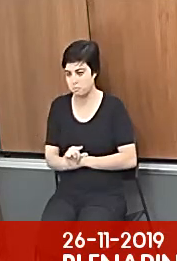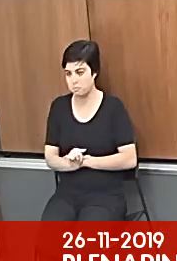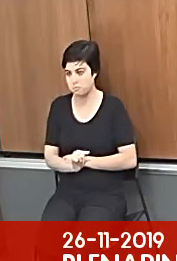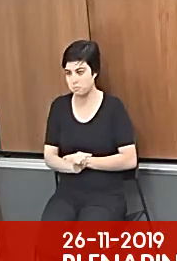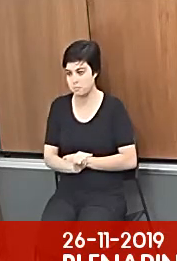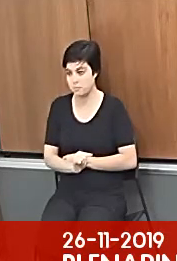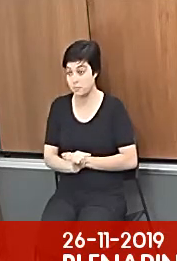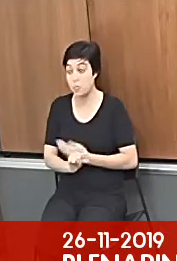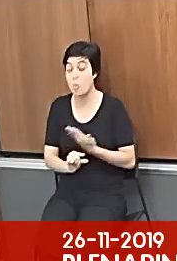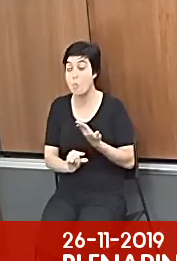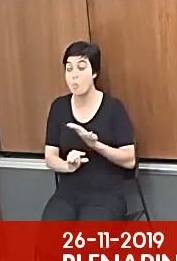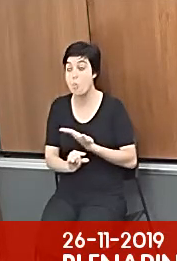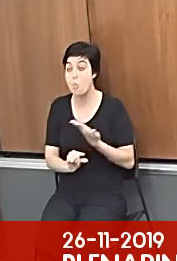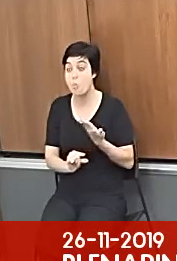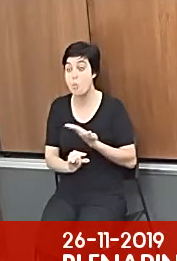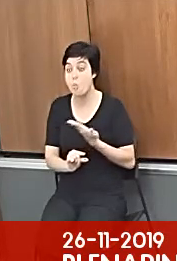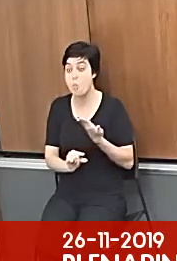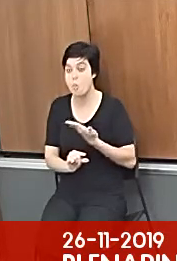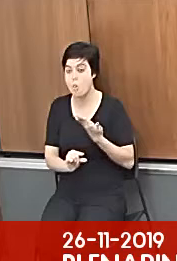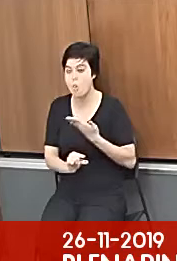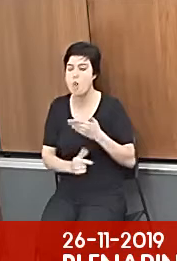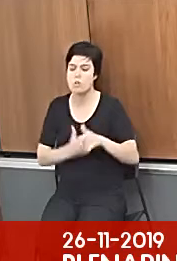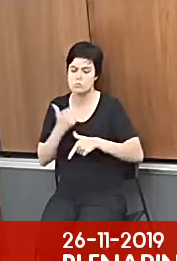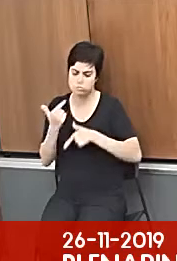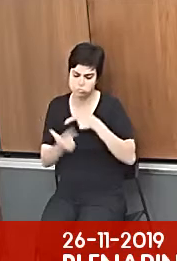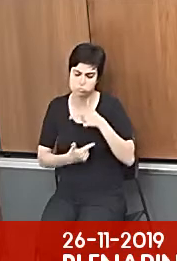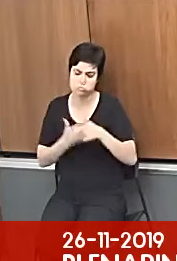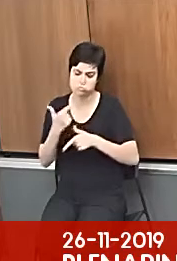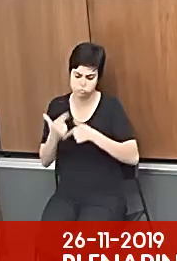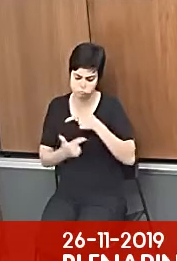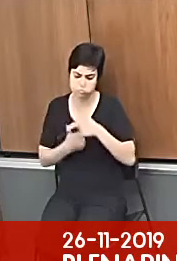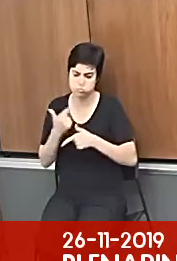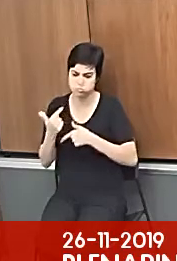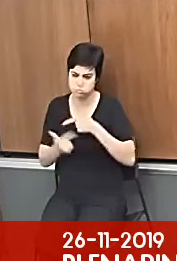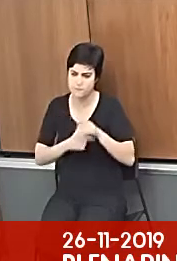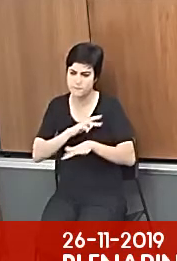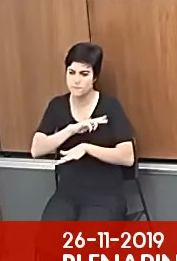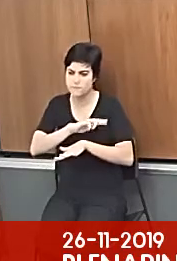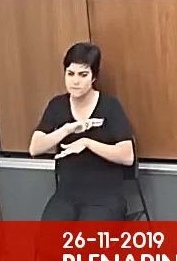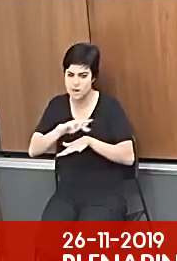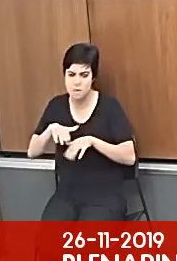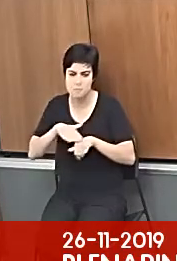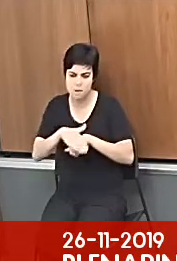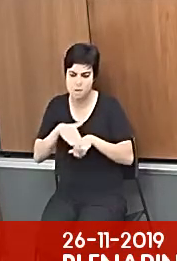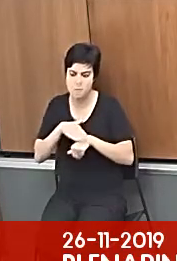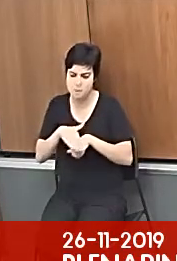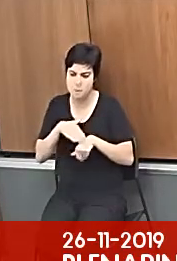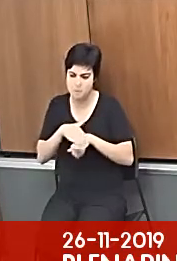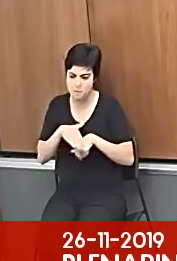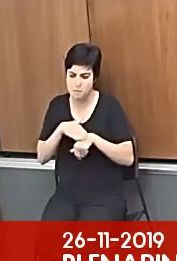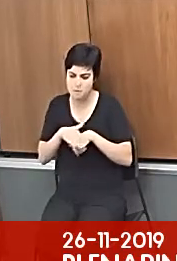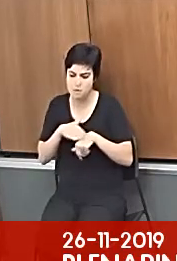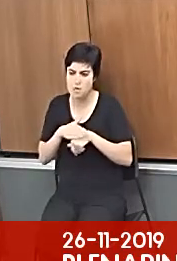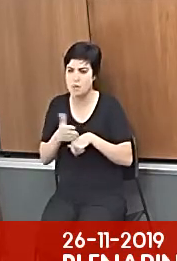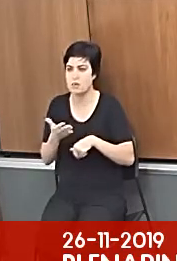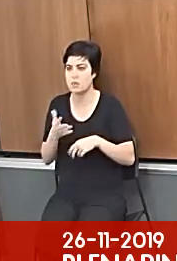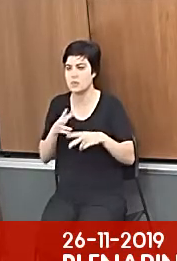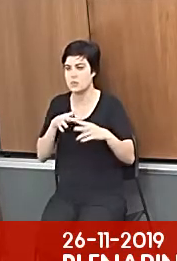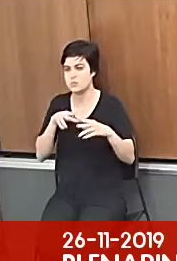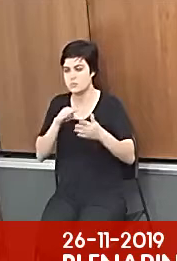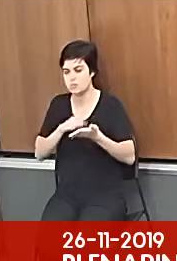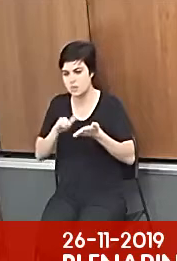Tá? Hoje, depois de vários encontros, de várias conversas com a secretária, ela